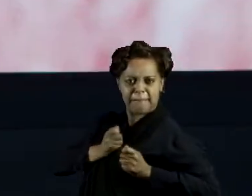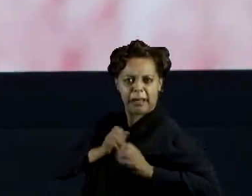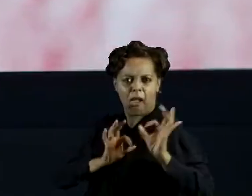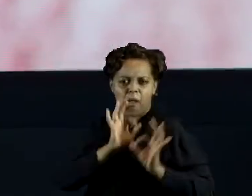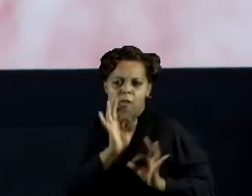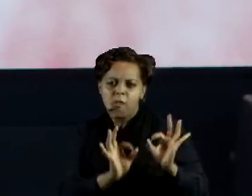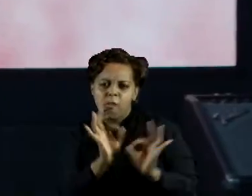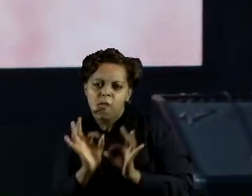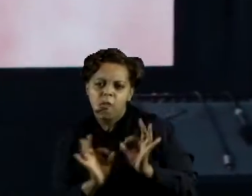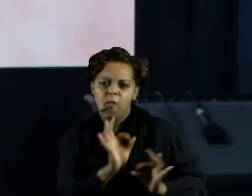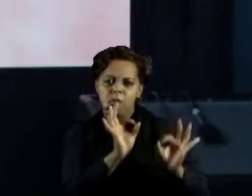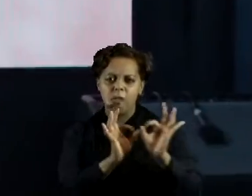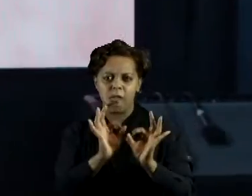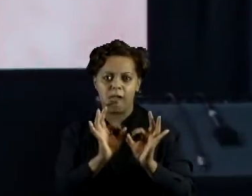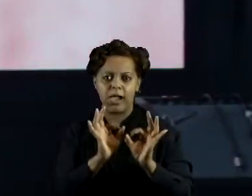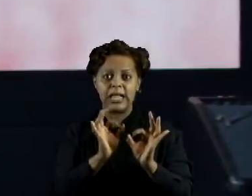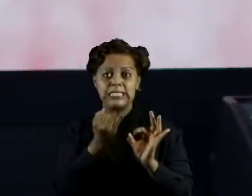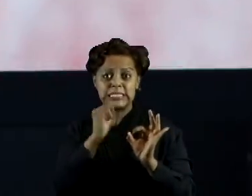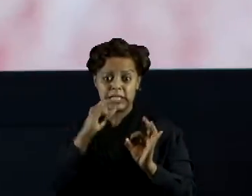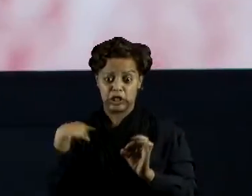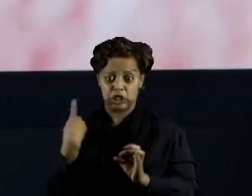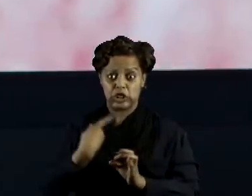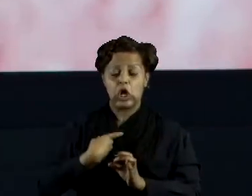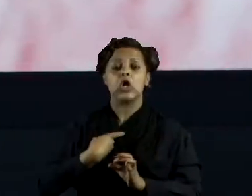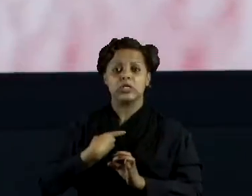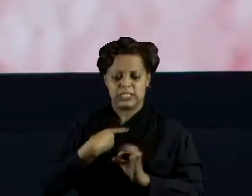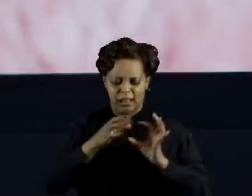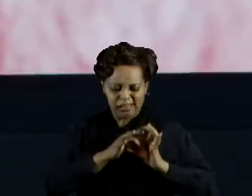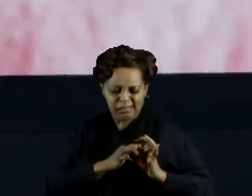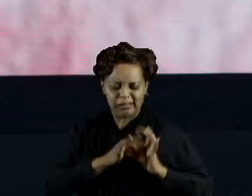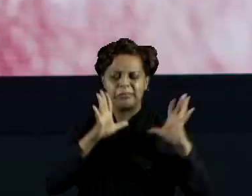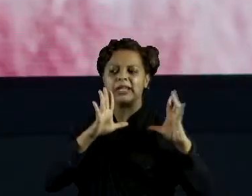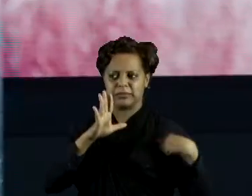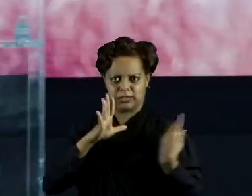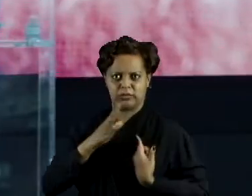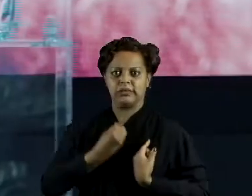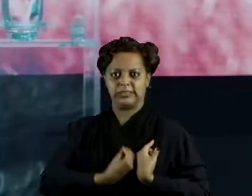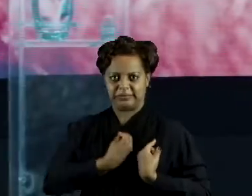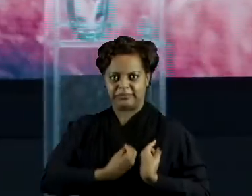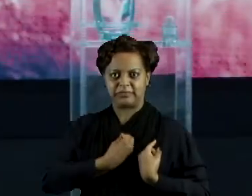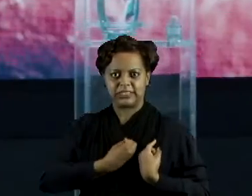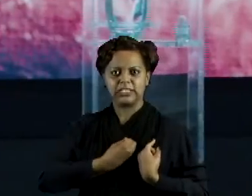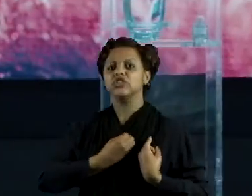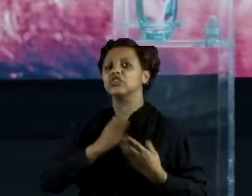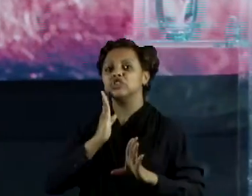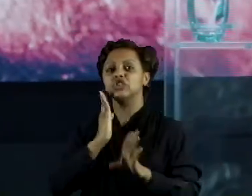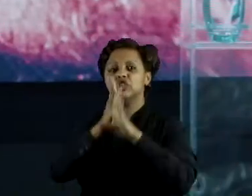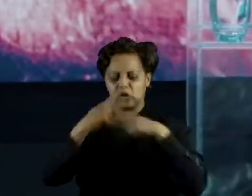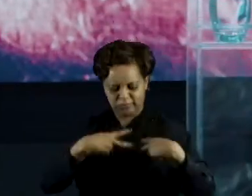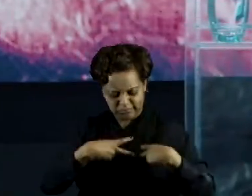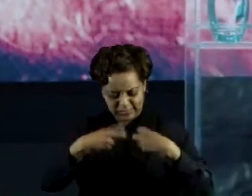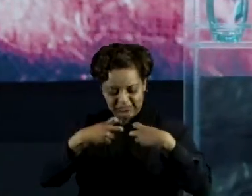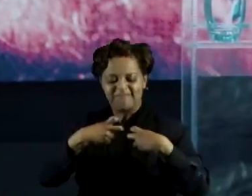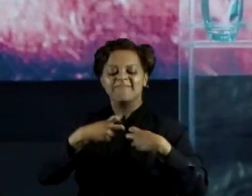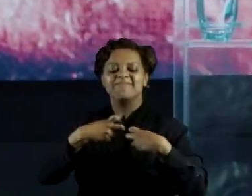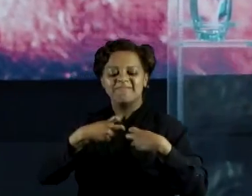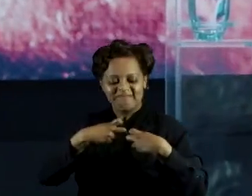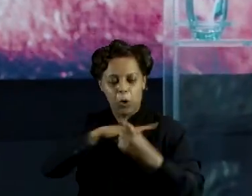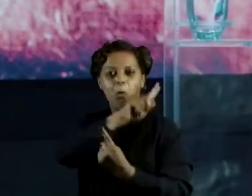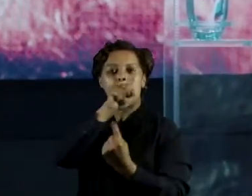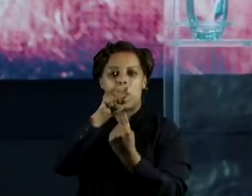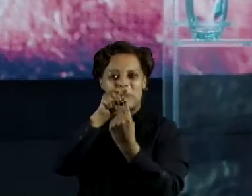quando nós permitimos que Deus faça isso, nós encontramos a razão da nossa existência, o